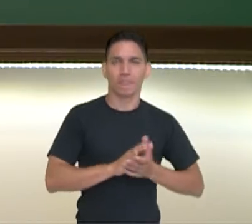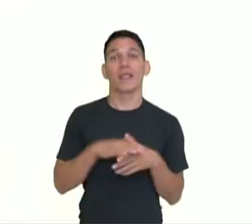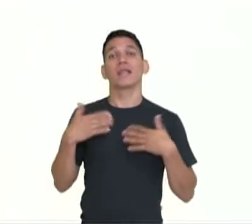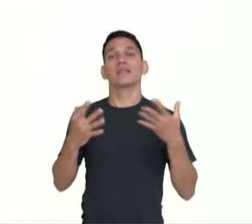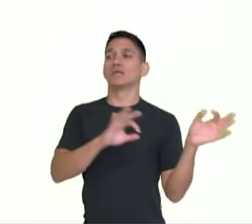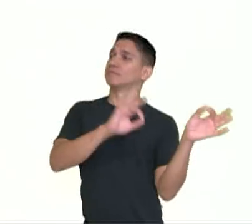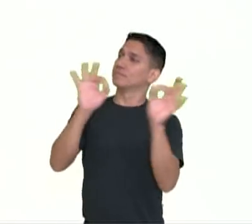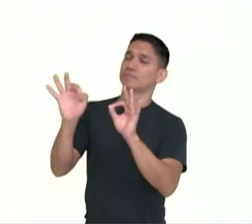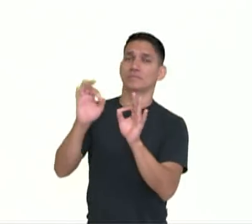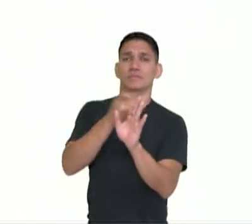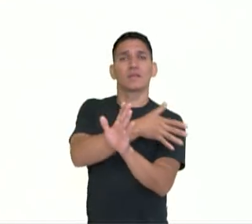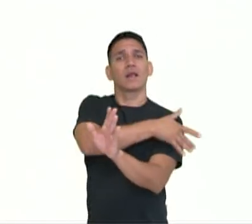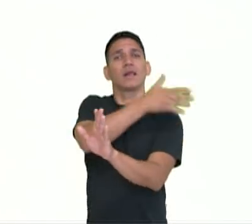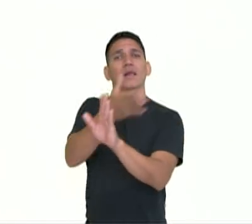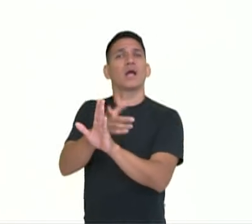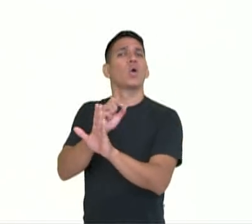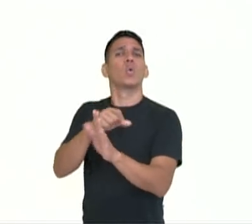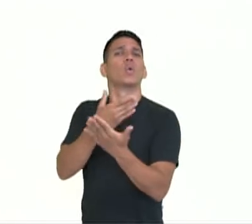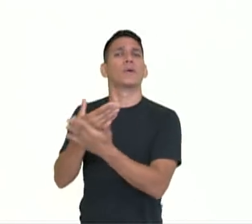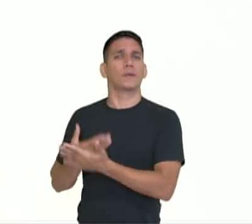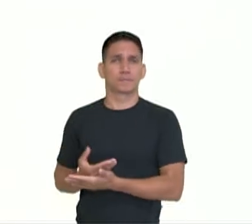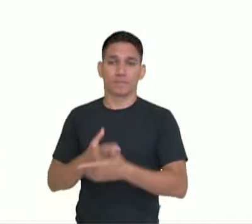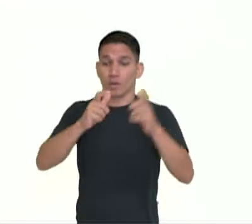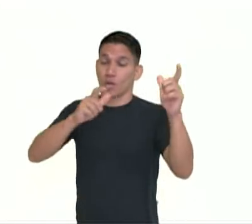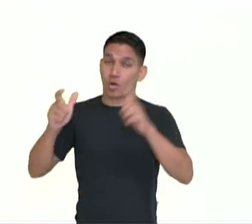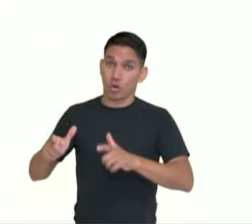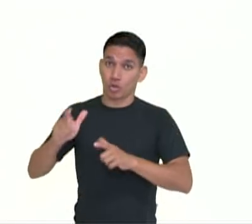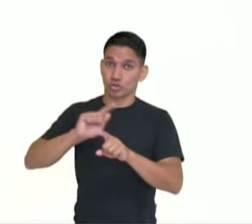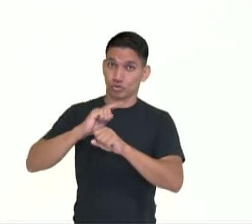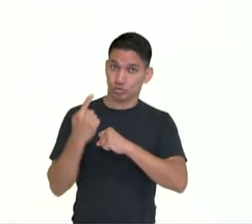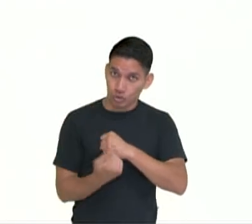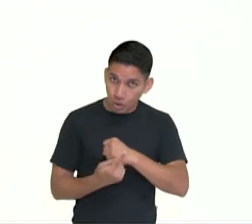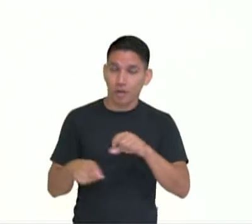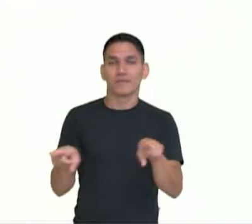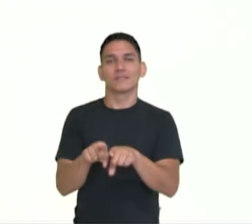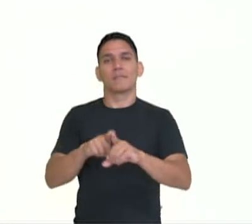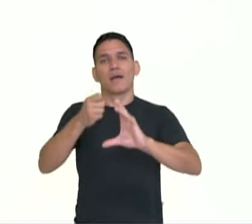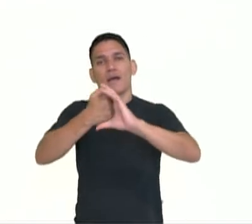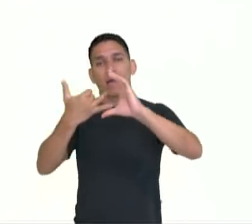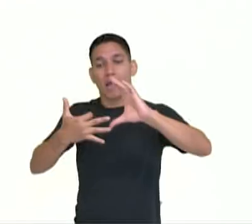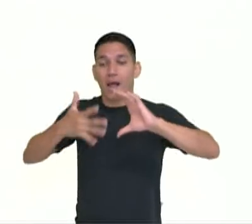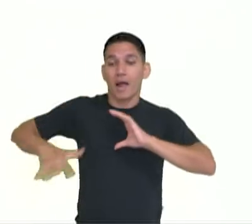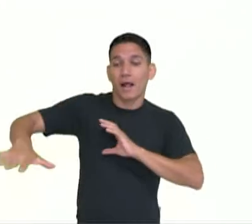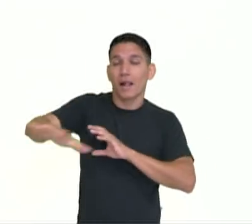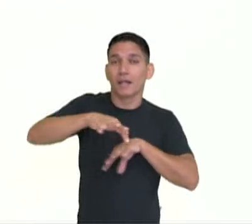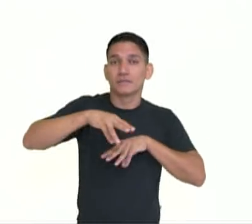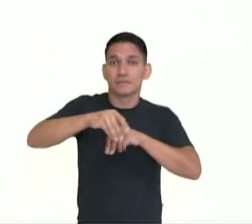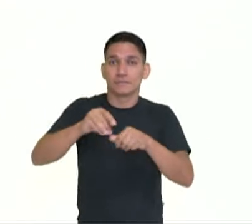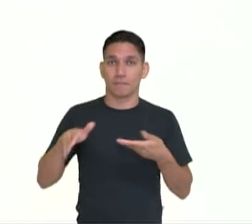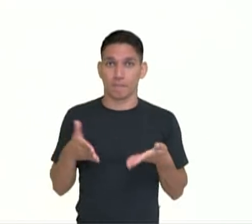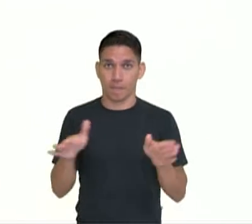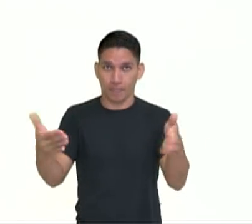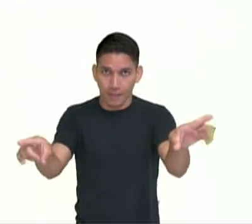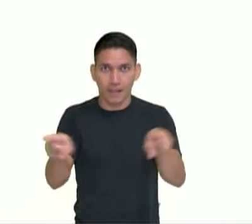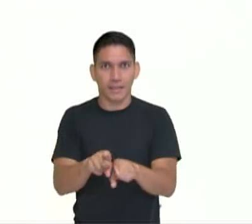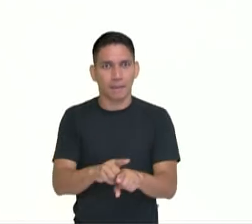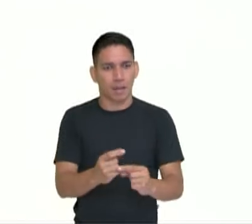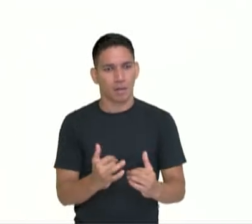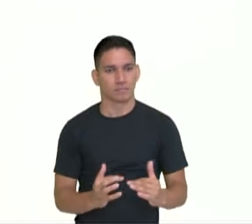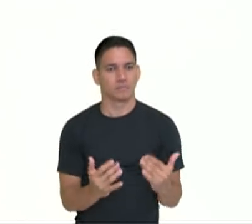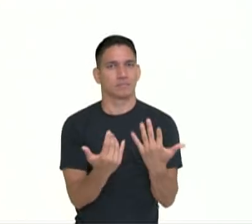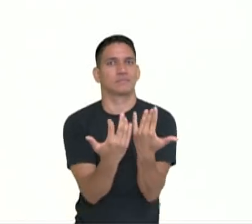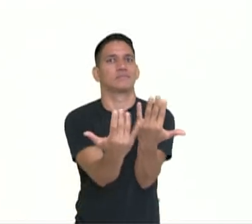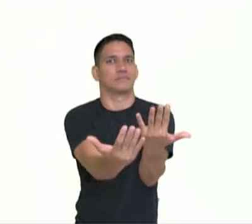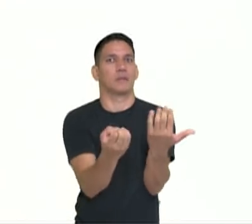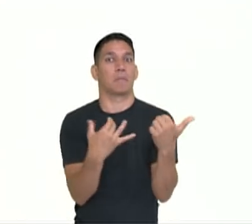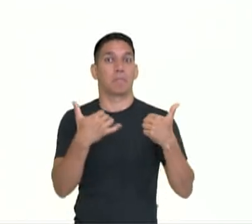aula de hoje, nossa retomada? A localização geográfica e as características do território da Mesopotâmia e da Crescente Fértil. Também vimos